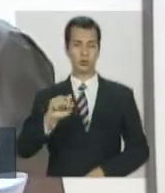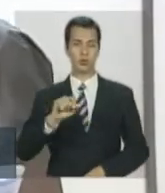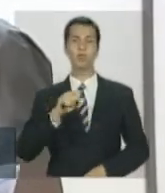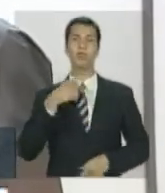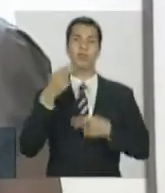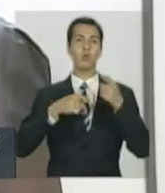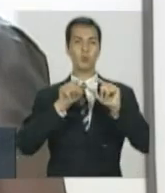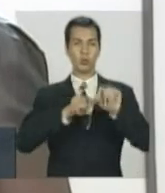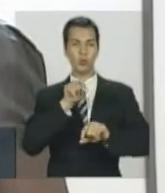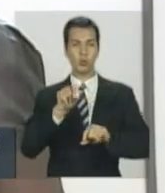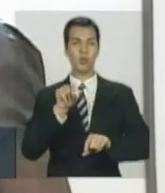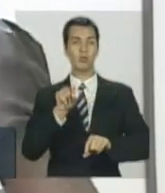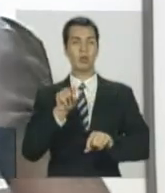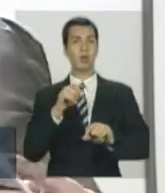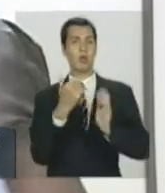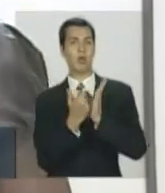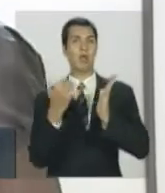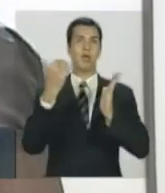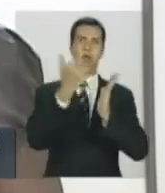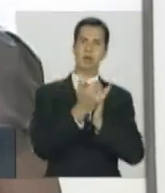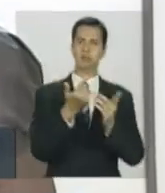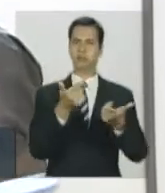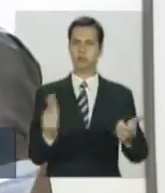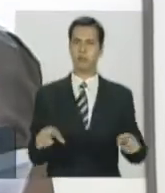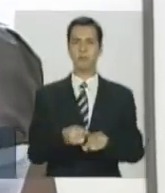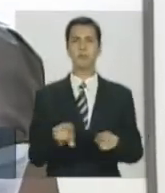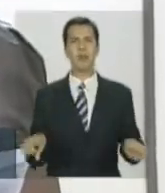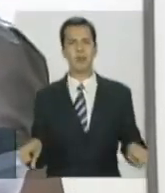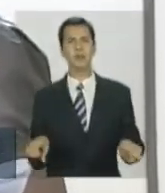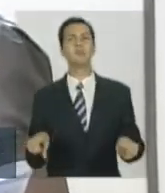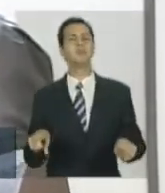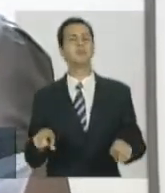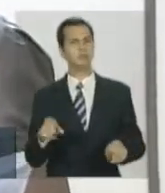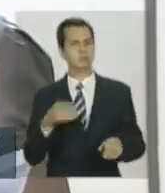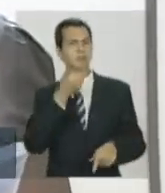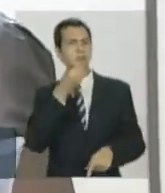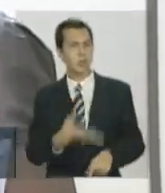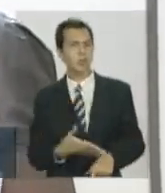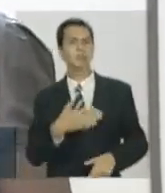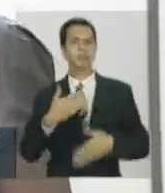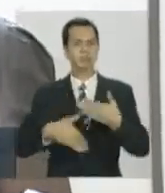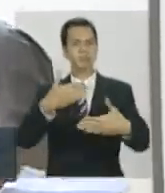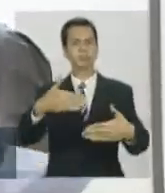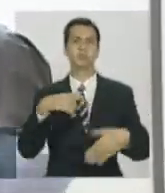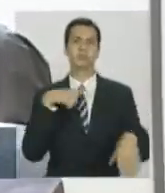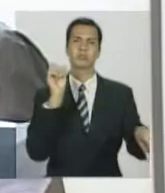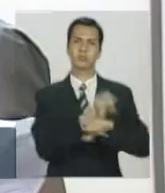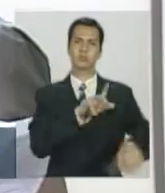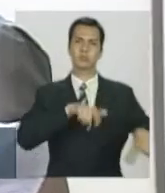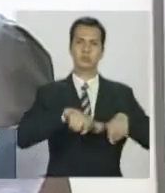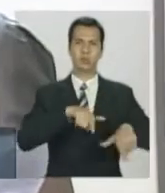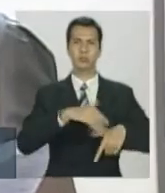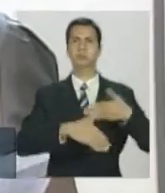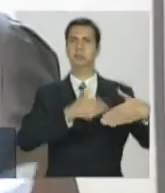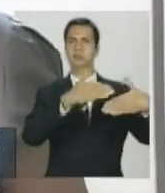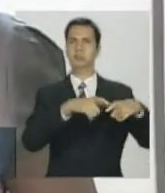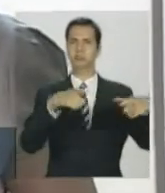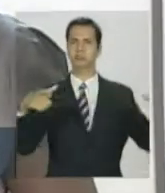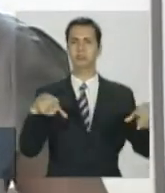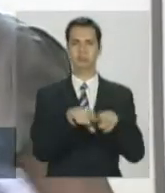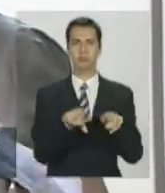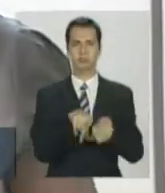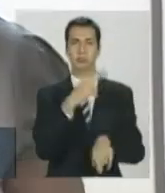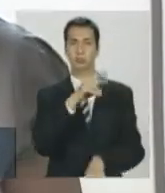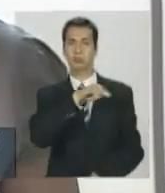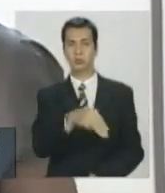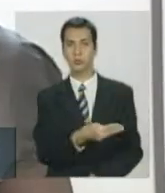alto, o desempenho foi satisfatório, já que o país cresceu e foram gerados 2 milhões de empregos. Mantega disse também que o governo não contava com o agravamento